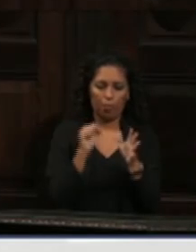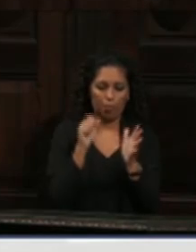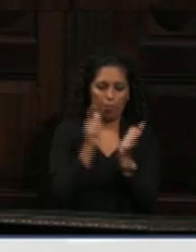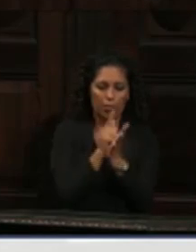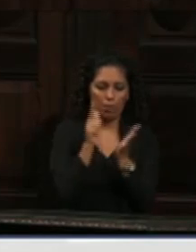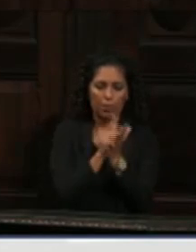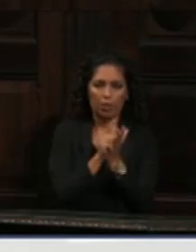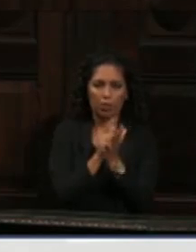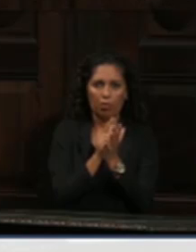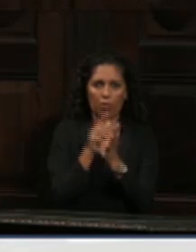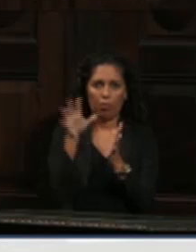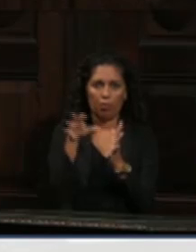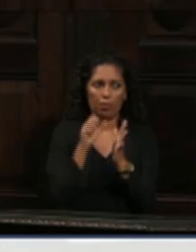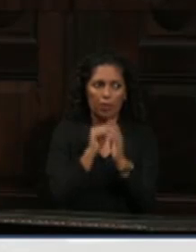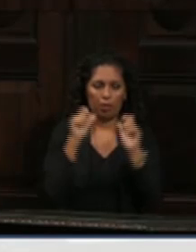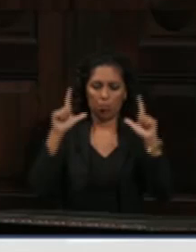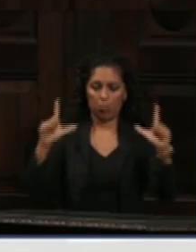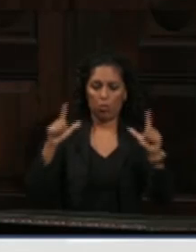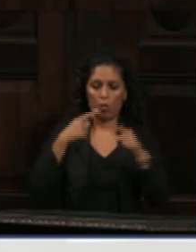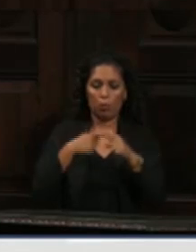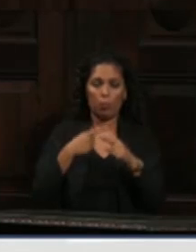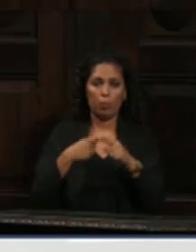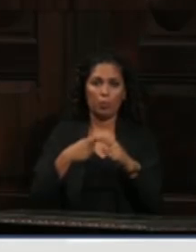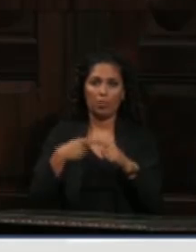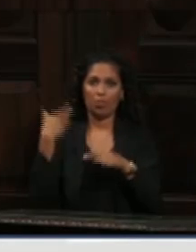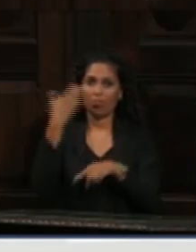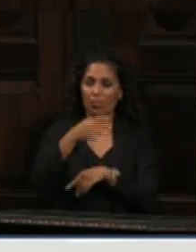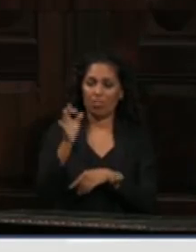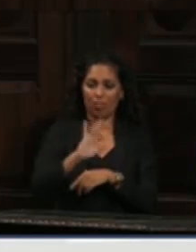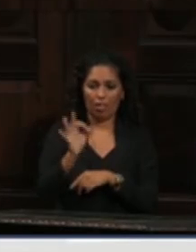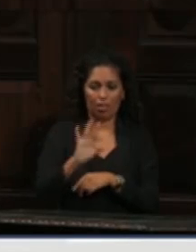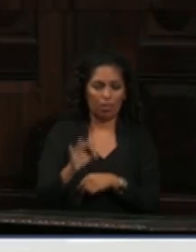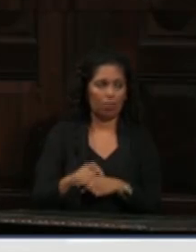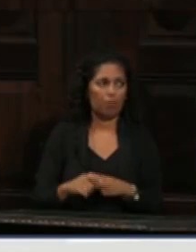O Tribunal de Regional Federal 2